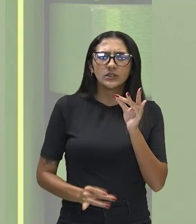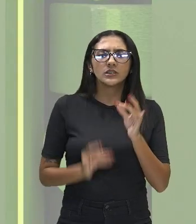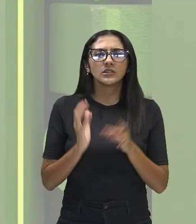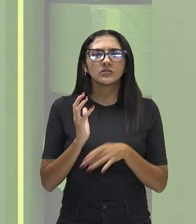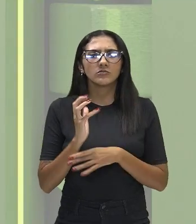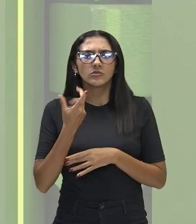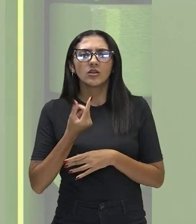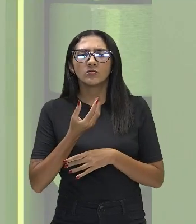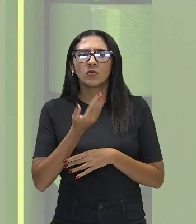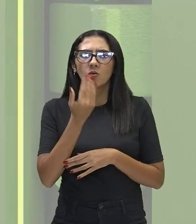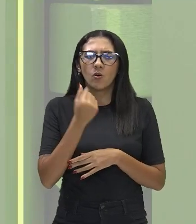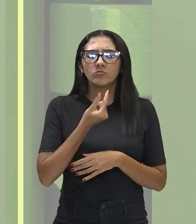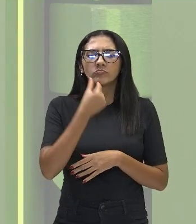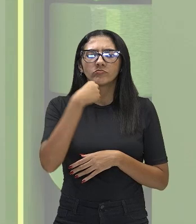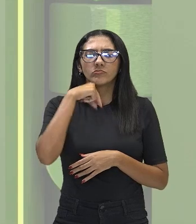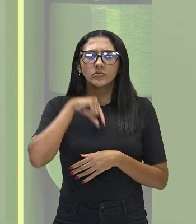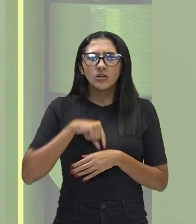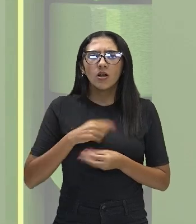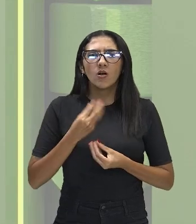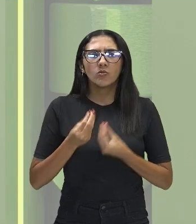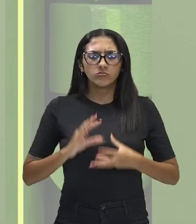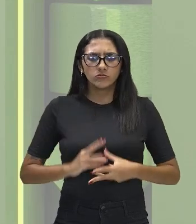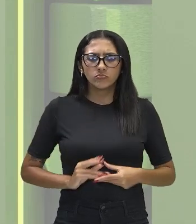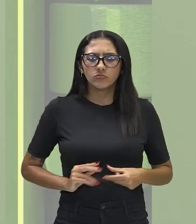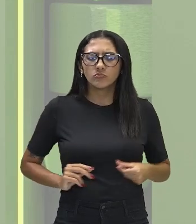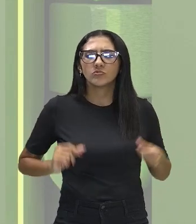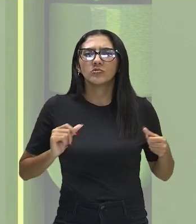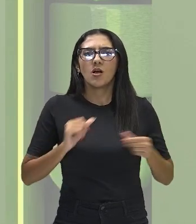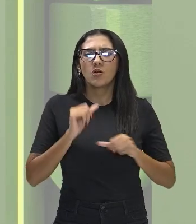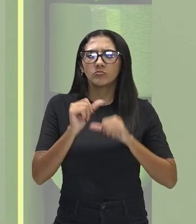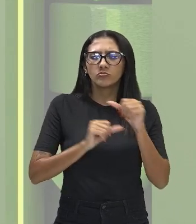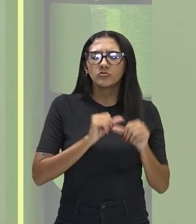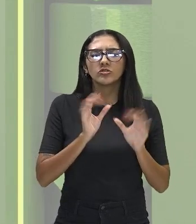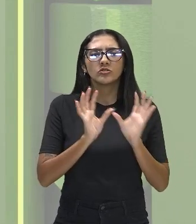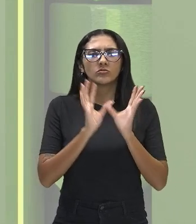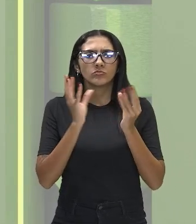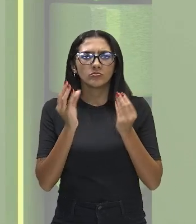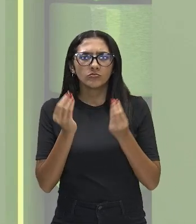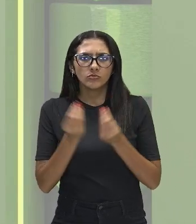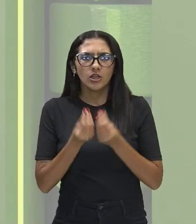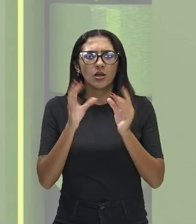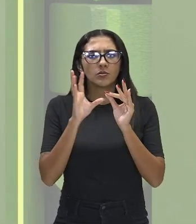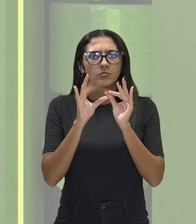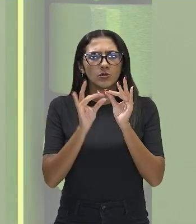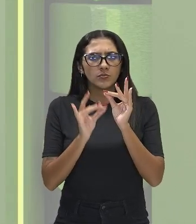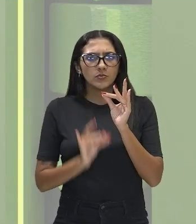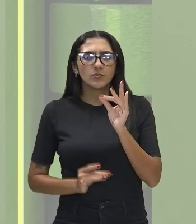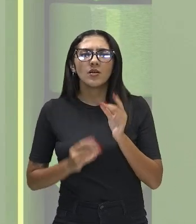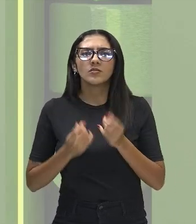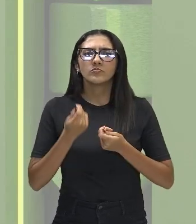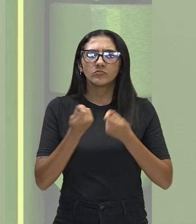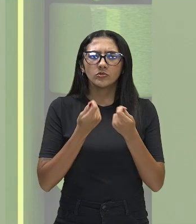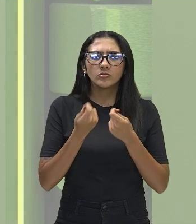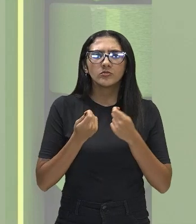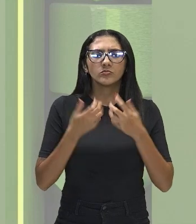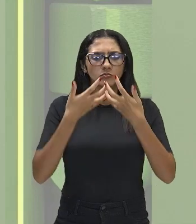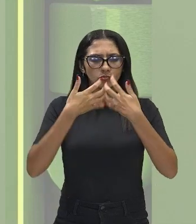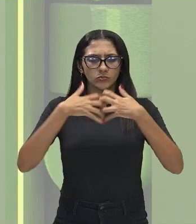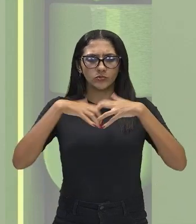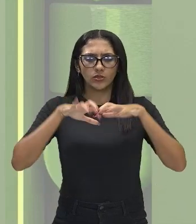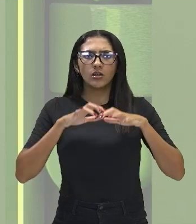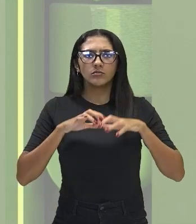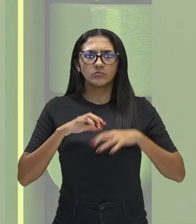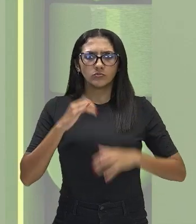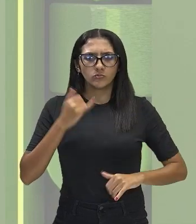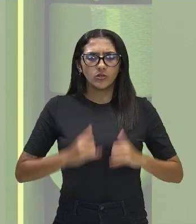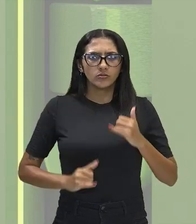nossa absorção, quebra dos nossos alimentos, para a manutenção do nosso metabolismo energético,